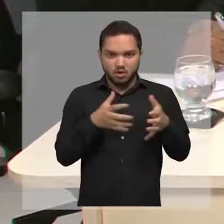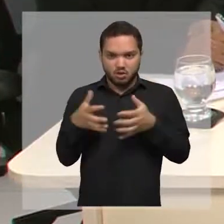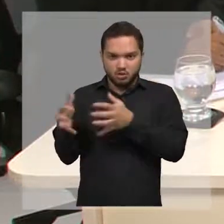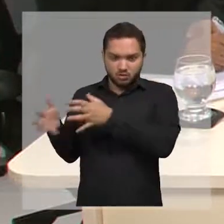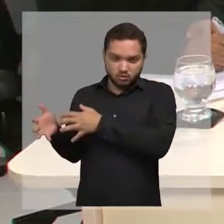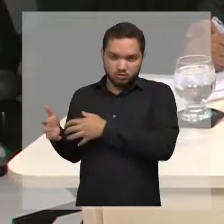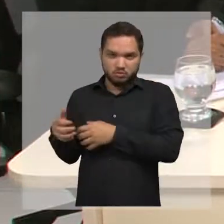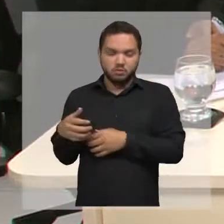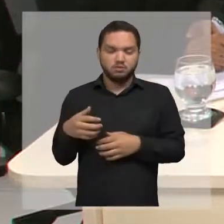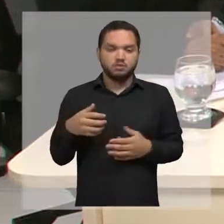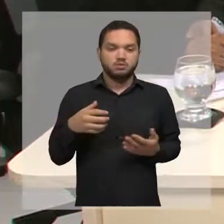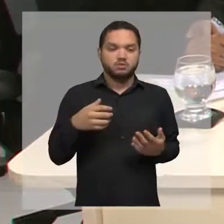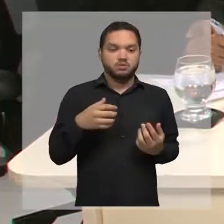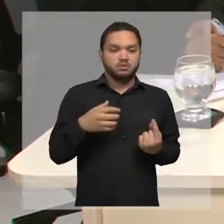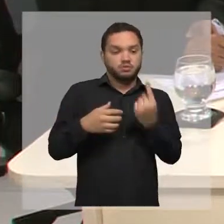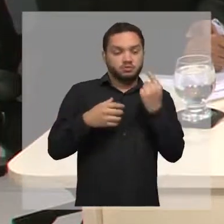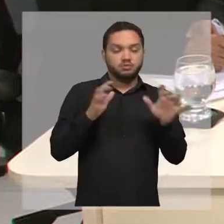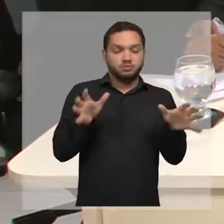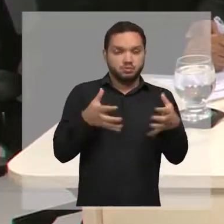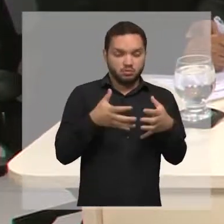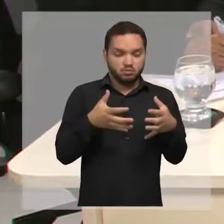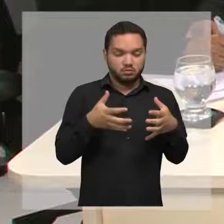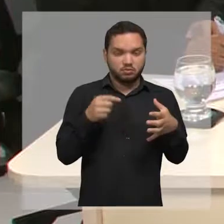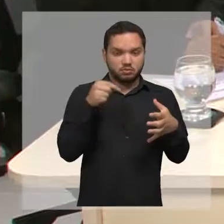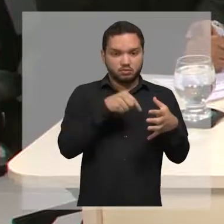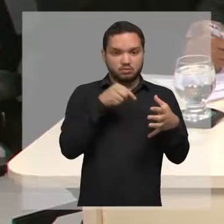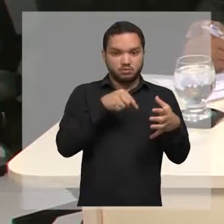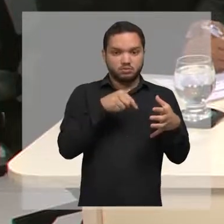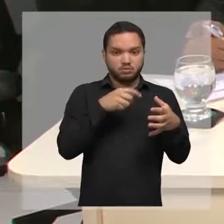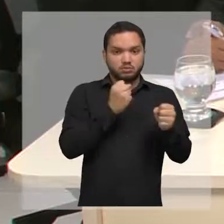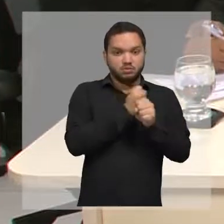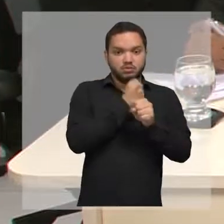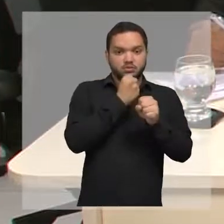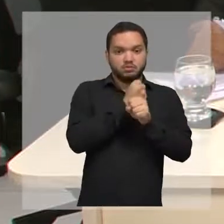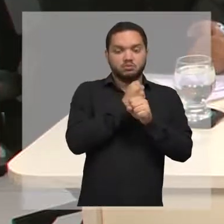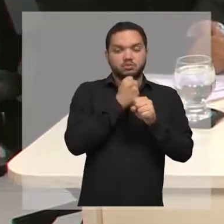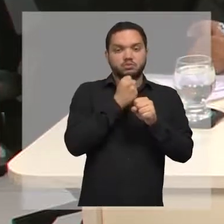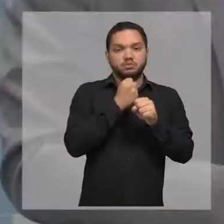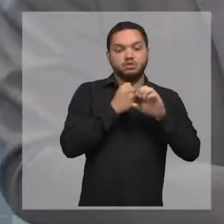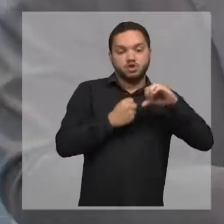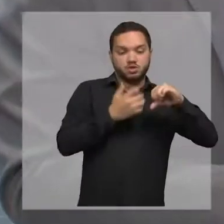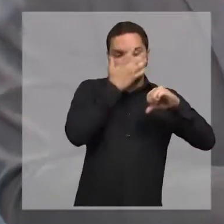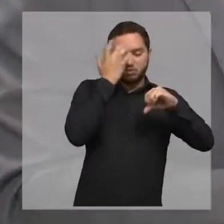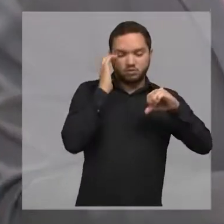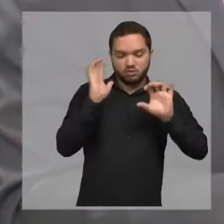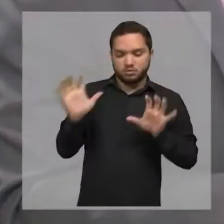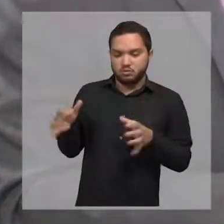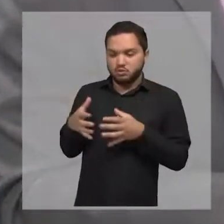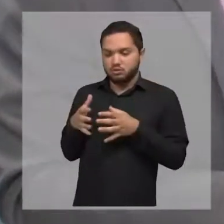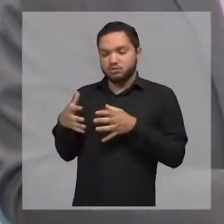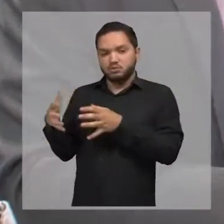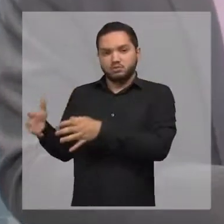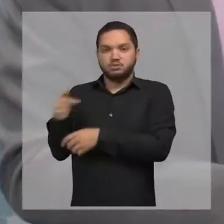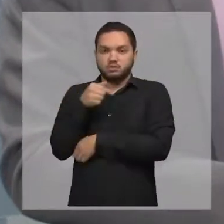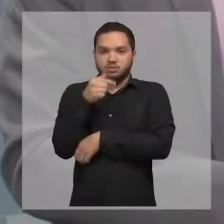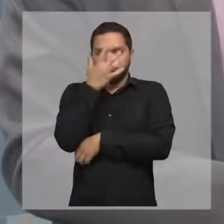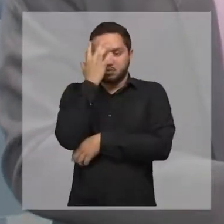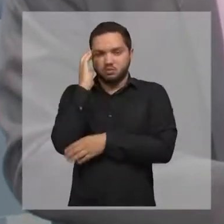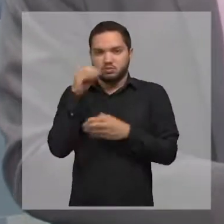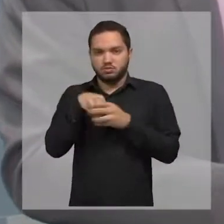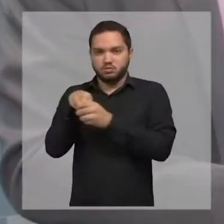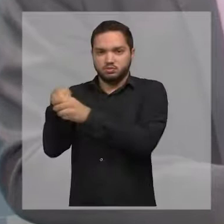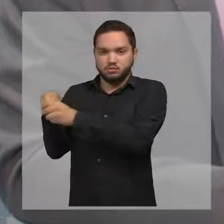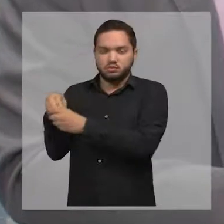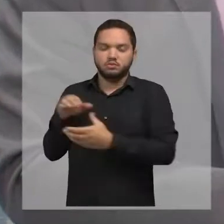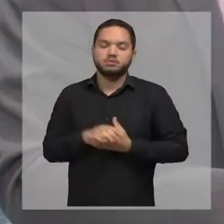10 comissões que nós temos. Uma comissão, a Comissão de Constituição e Justiça, tem 9 membros e as outras têm